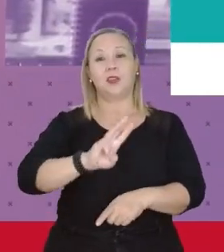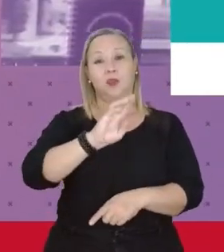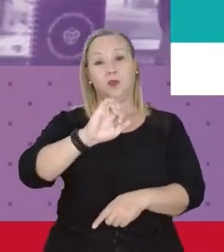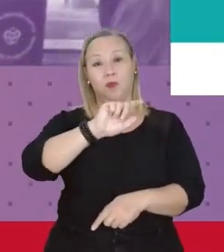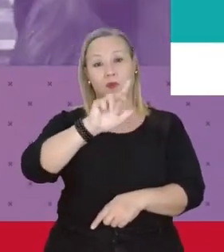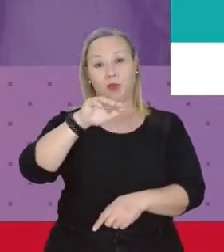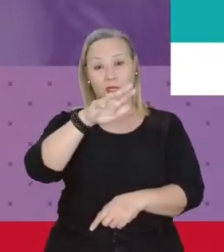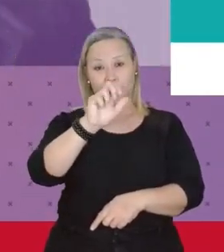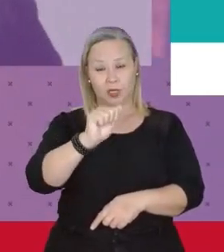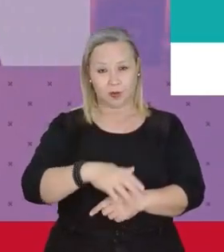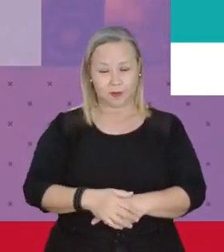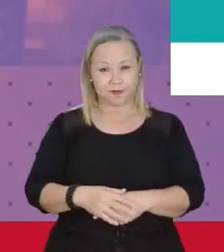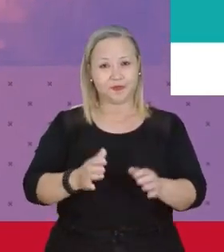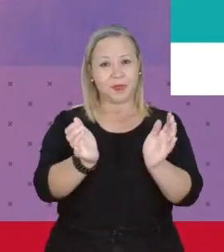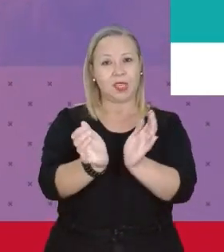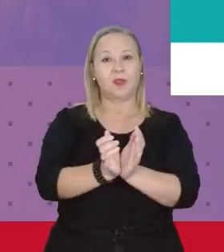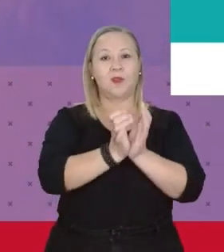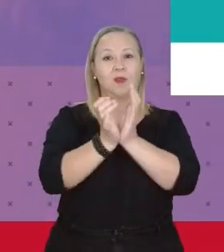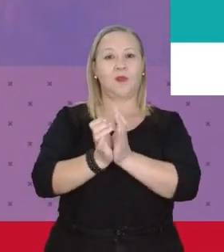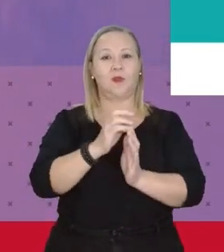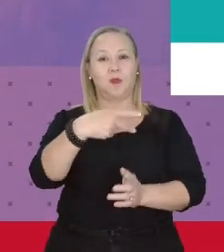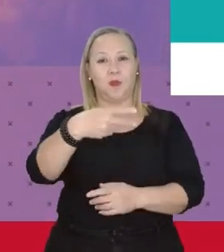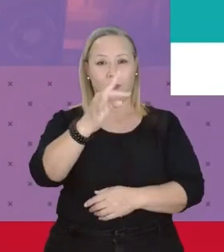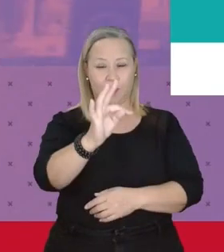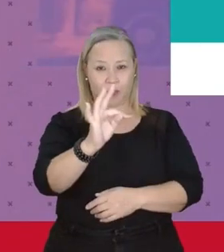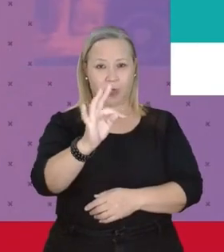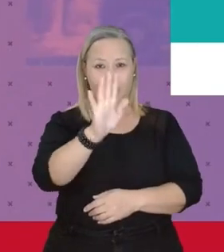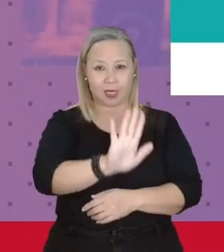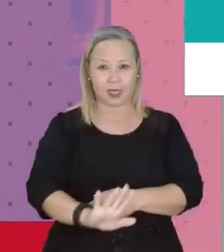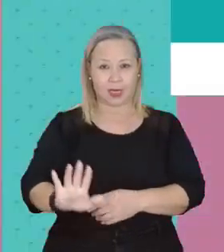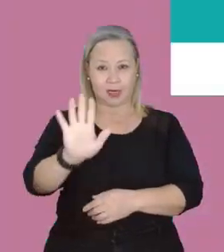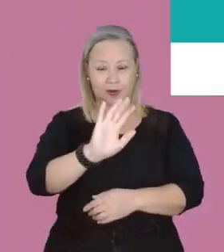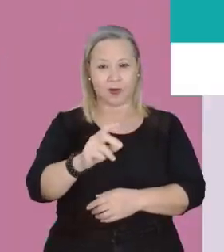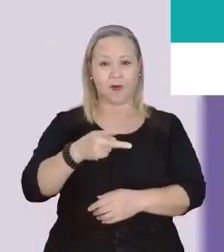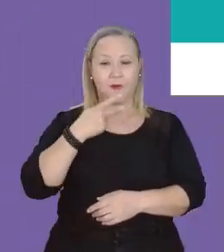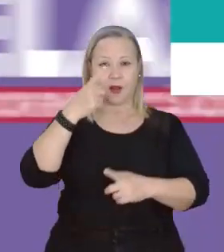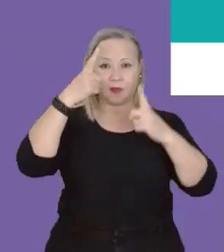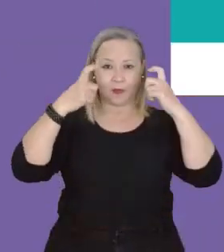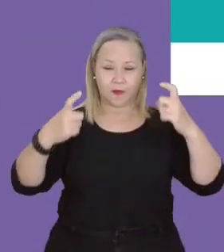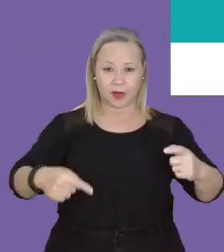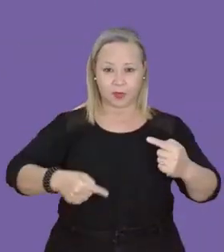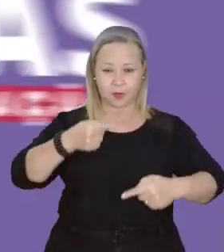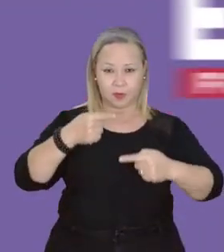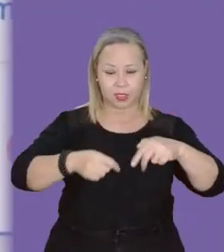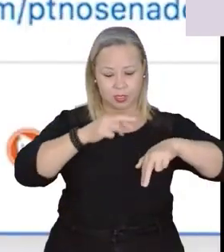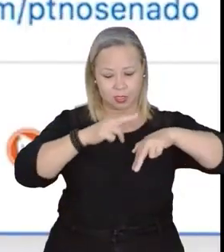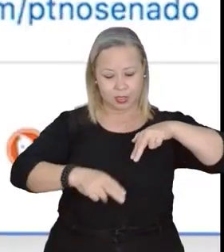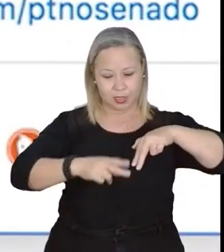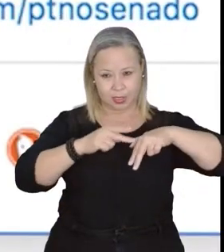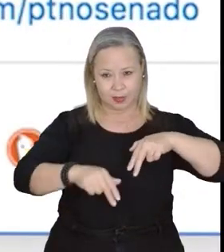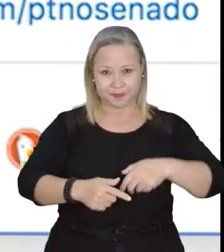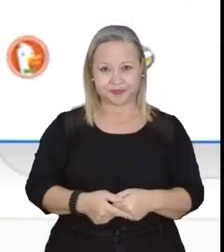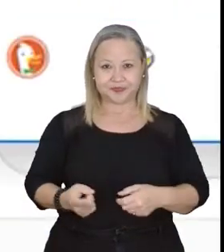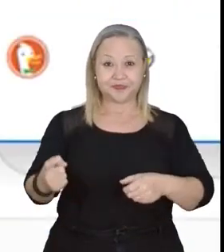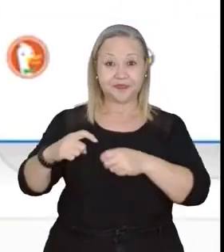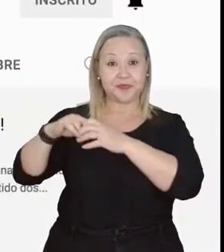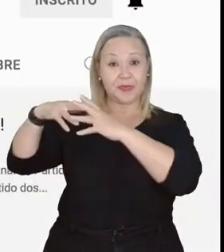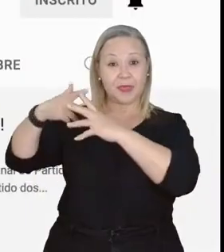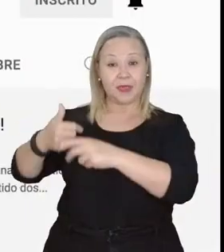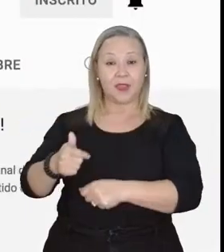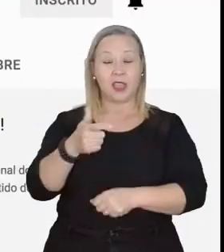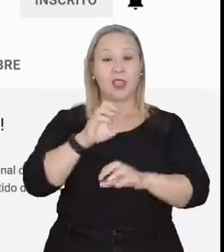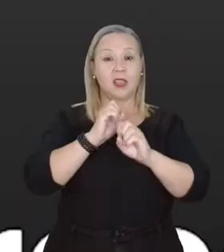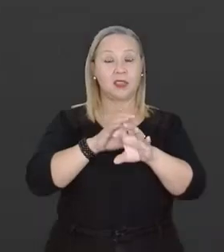Coletivo Nacional de Mulheres do PT. Elas vão falar sobre violência política de gênero. Reveja essa e outras aulas